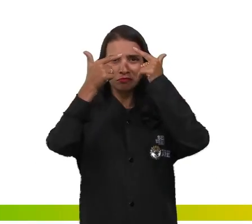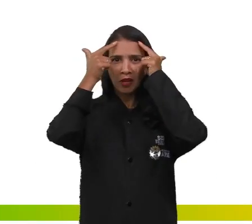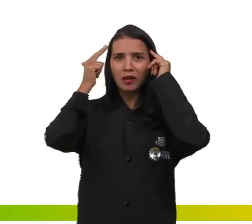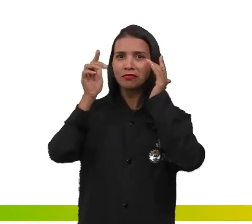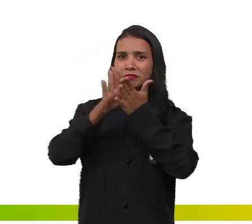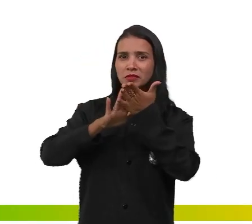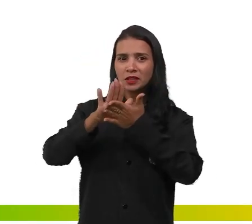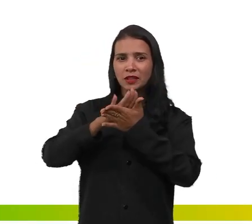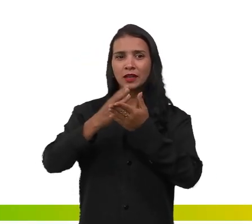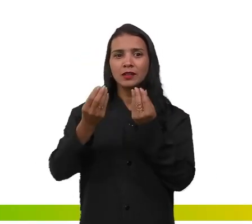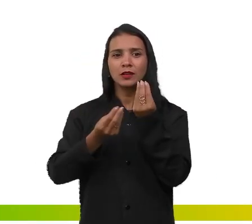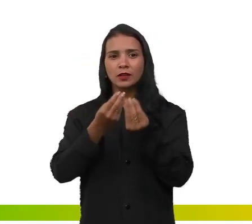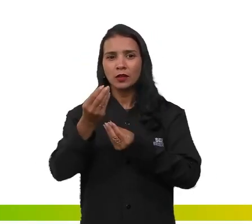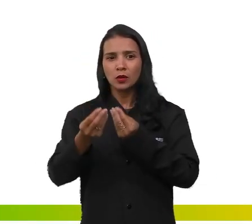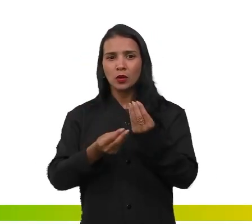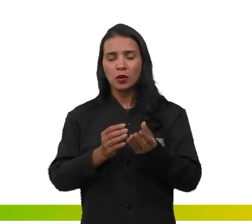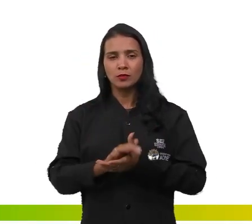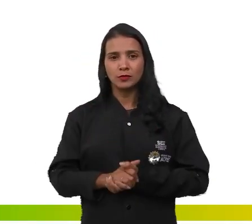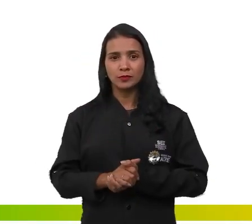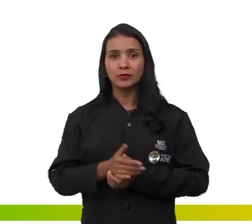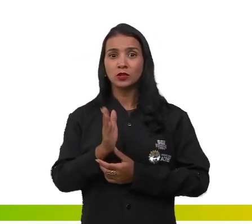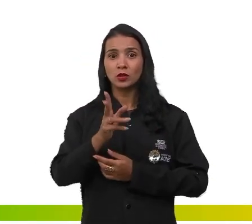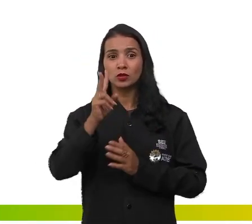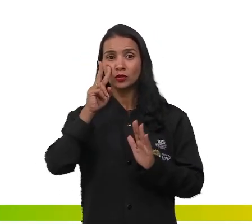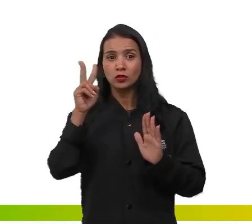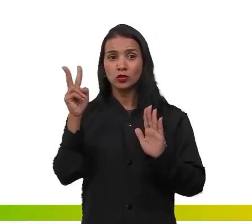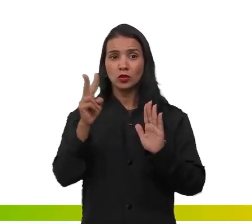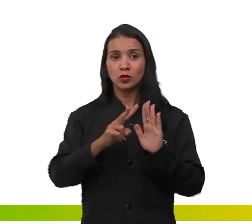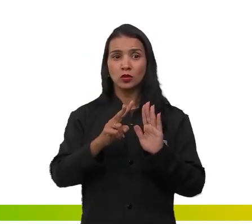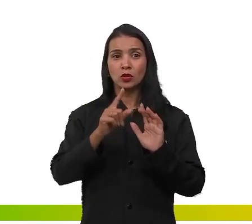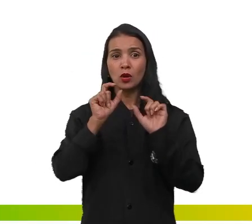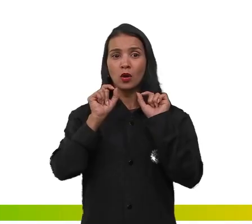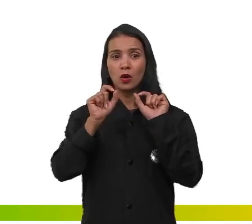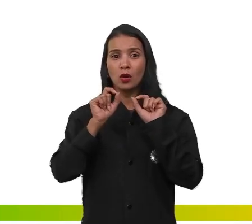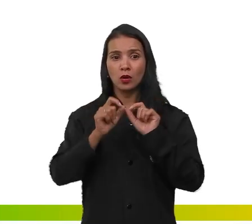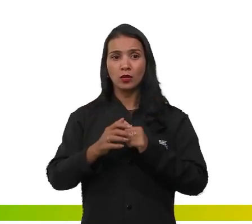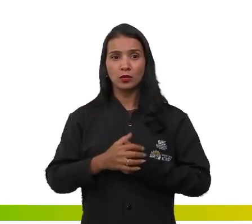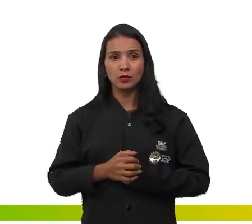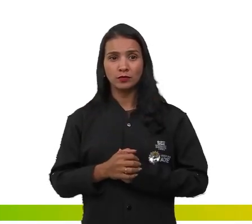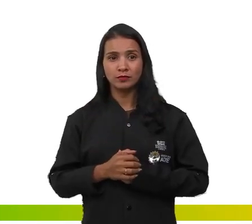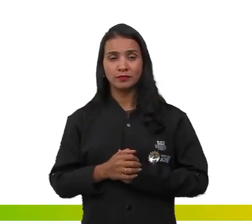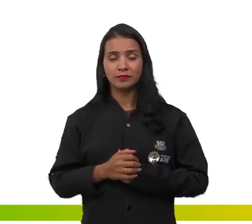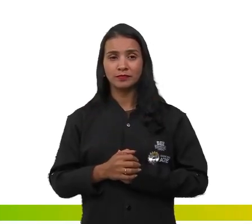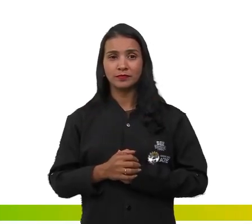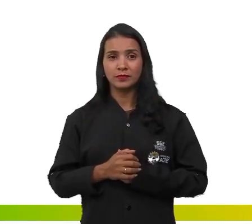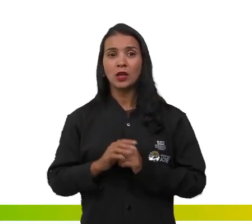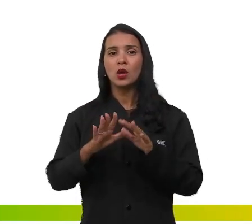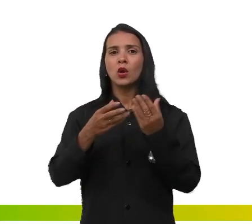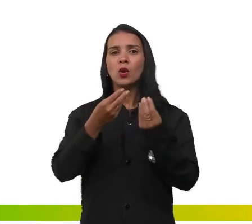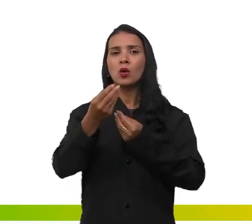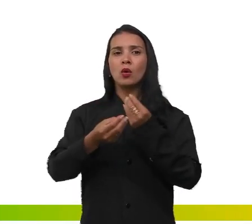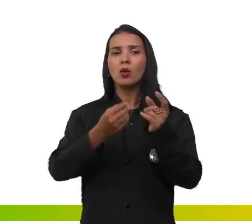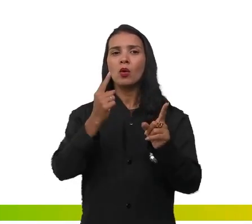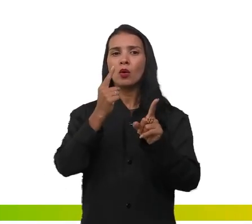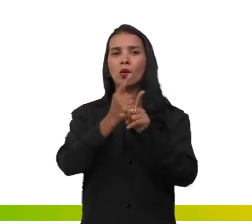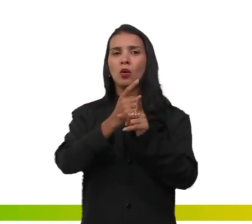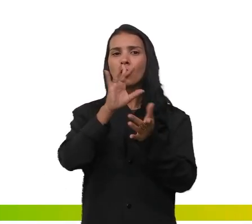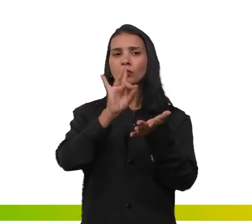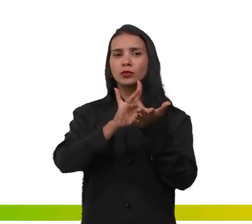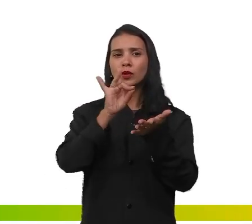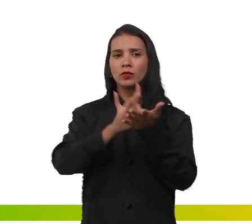Czinho. Olhando aqui para a imagem, eu já vou aqui para as minhas alternativas. Essa conclusão se baseia no fato de que sua mãe